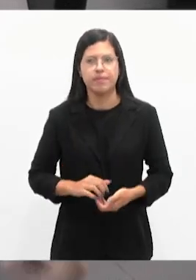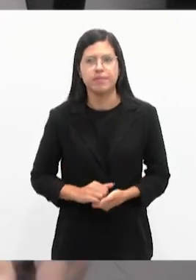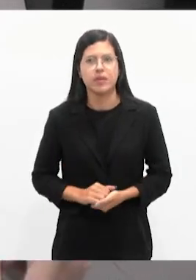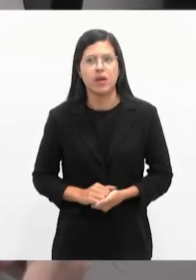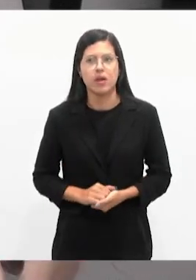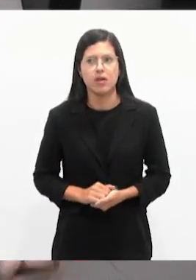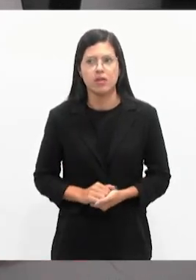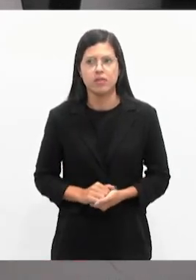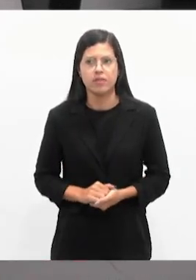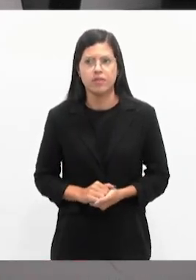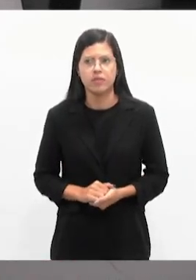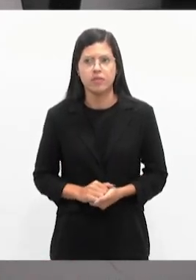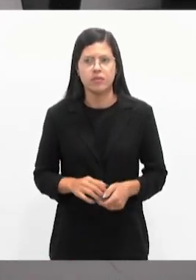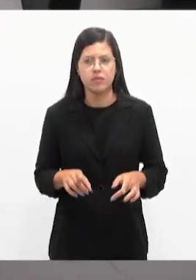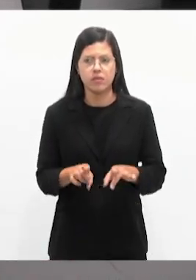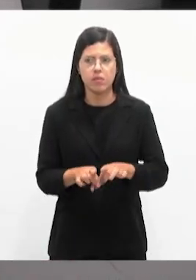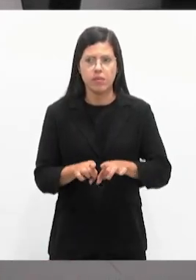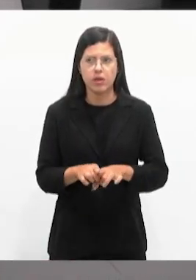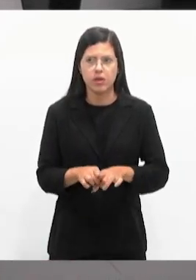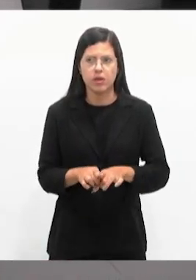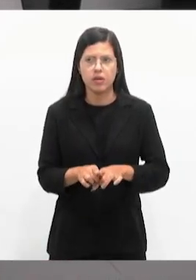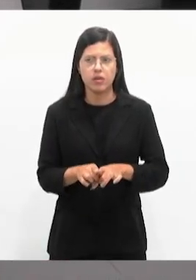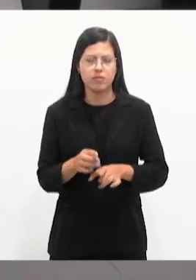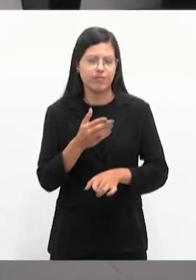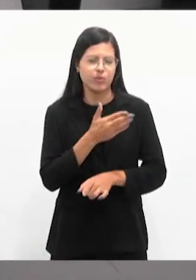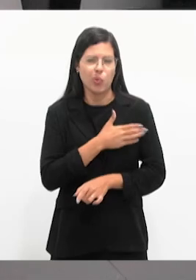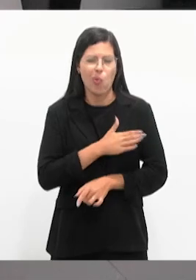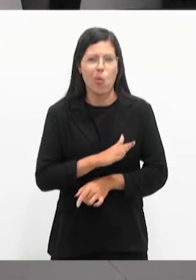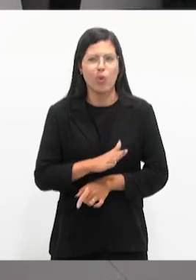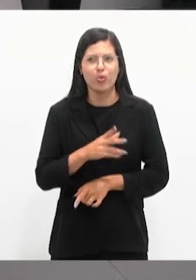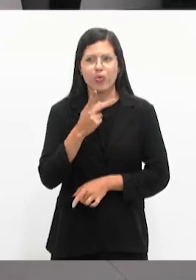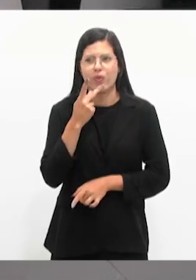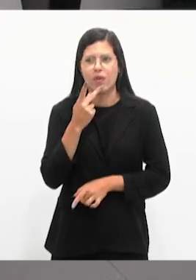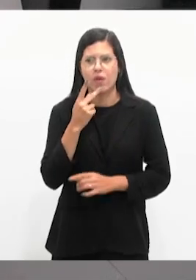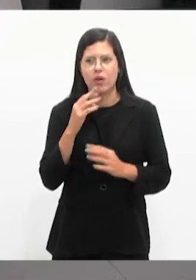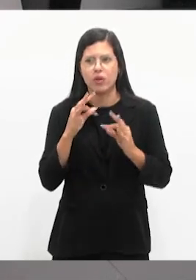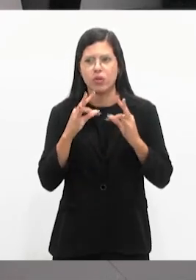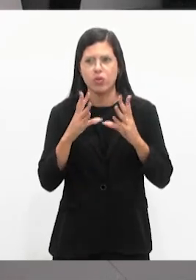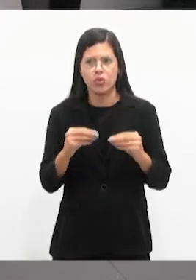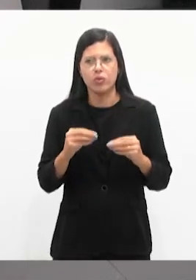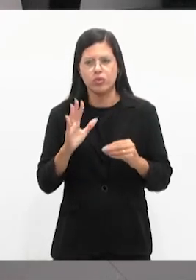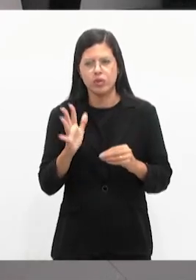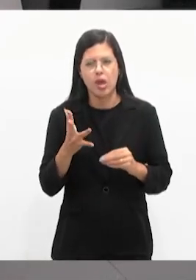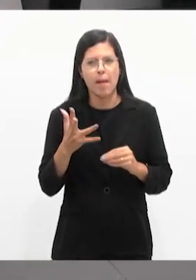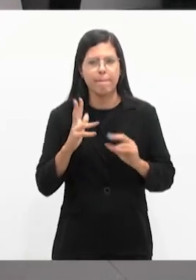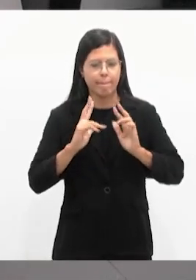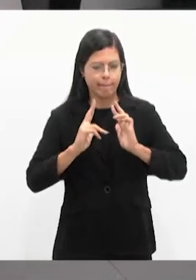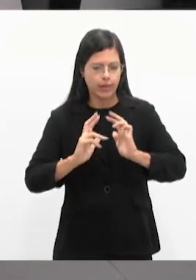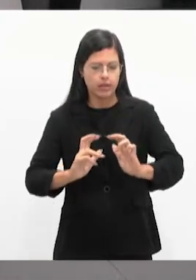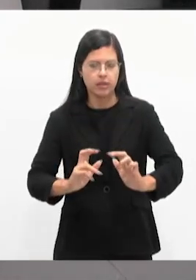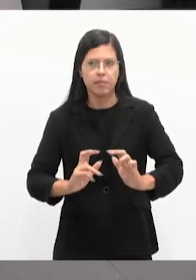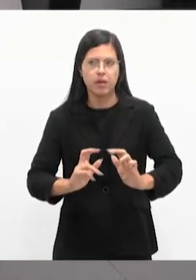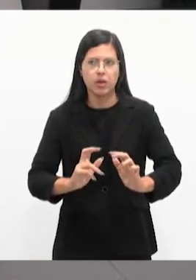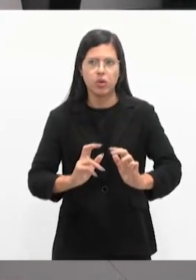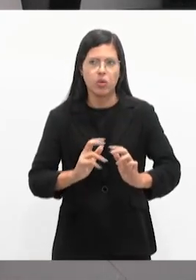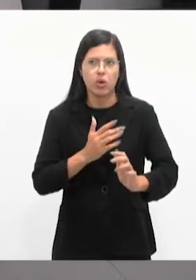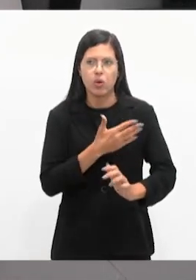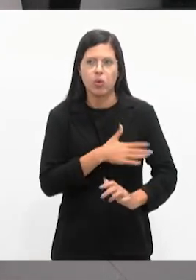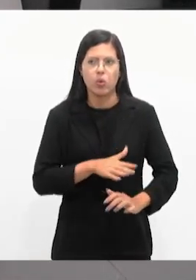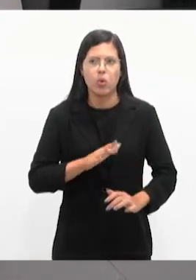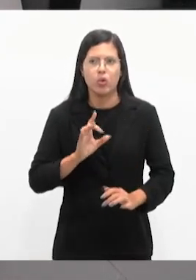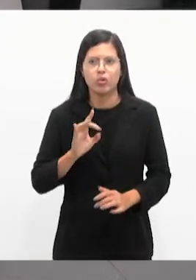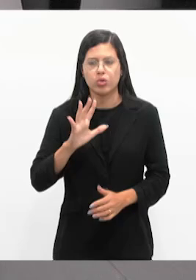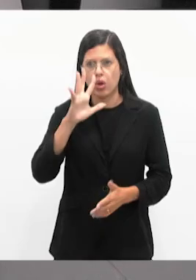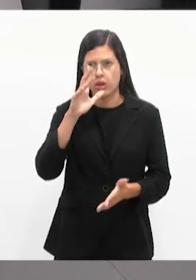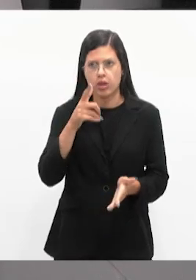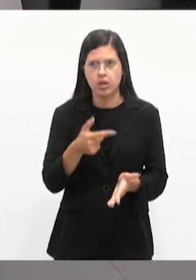Ocorre, presidente, eu também não gosto de me pautar, e Vossa Excelência, todos aqui já viram isso, que eu não gosto de me pautar exclusivamente por decisões